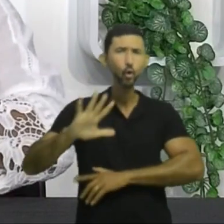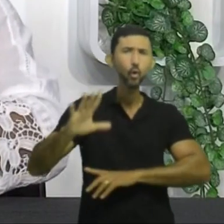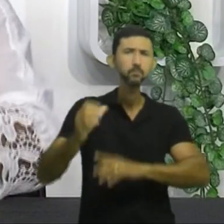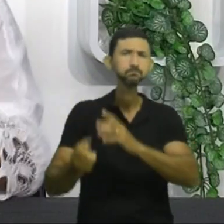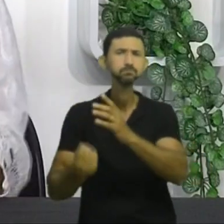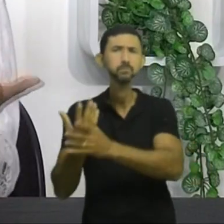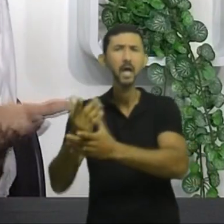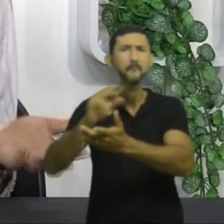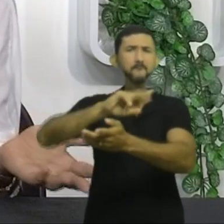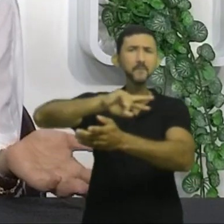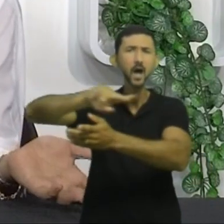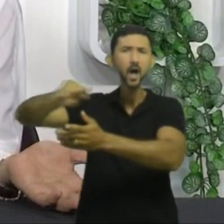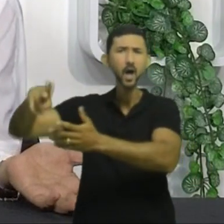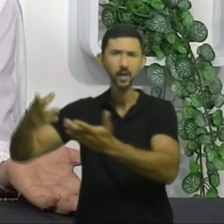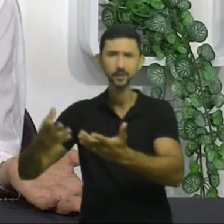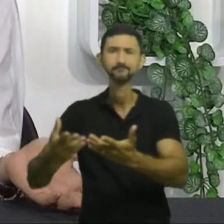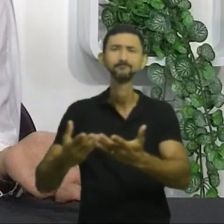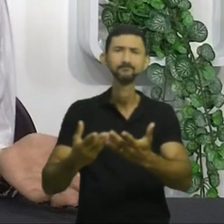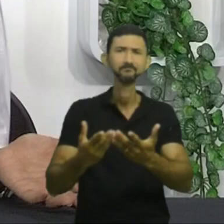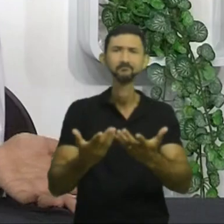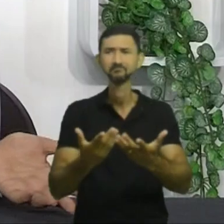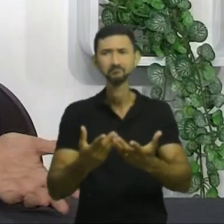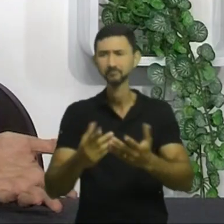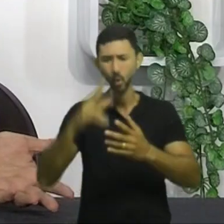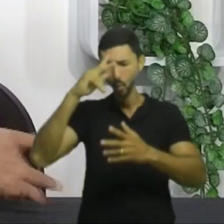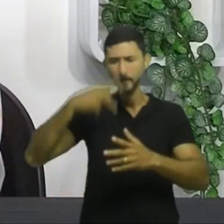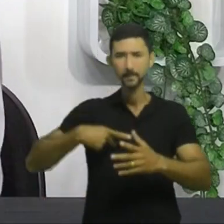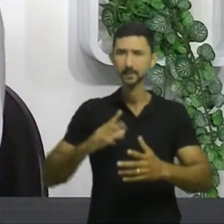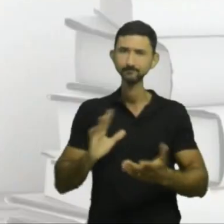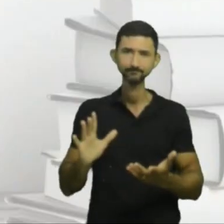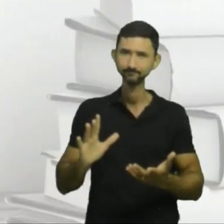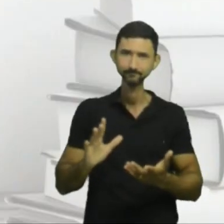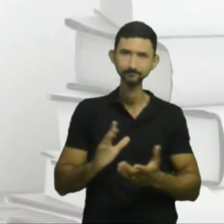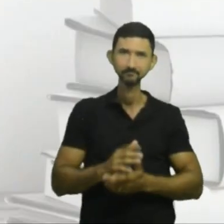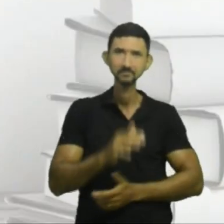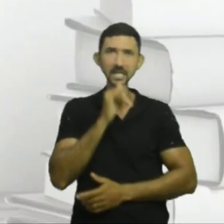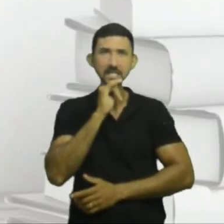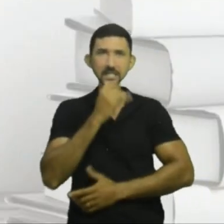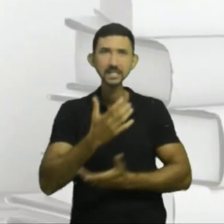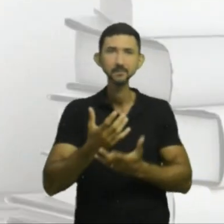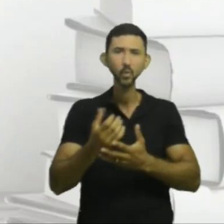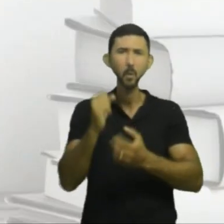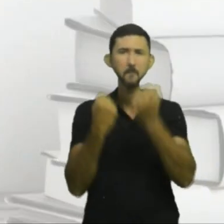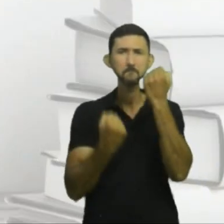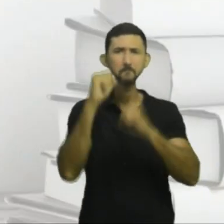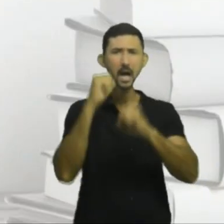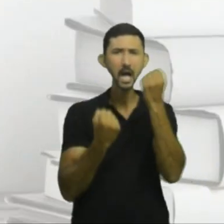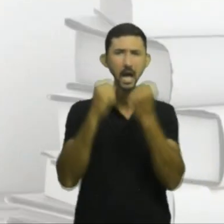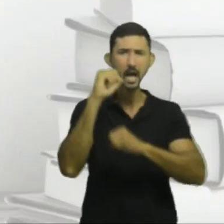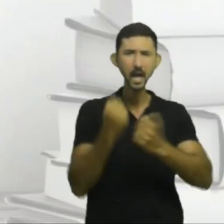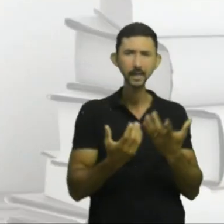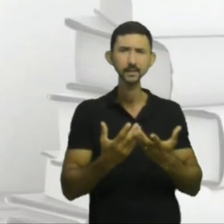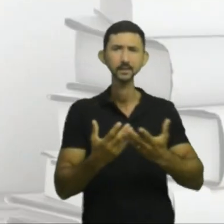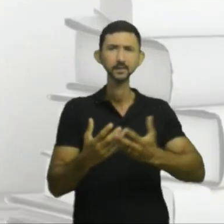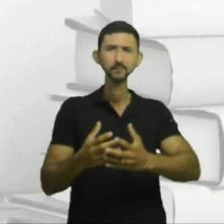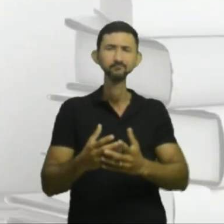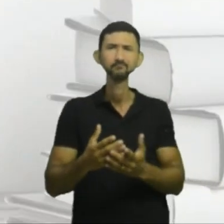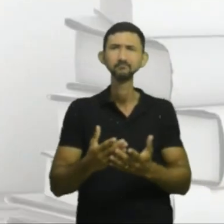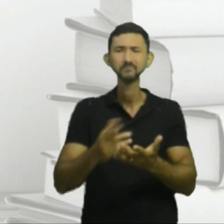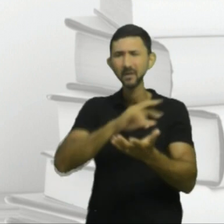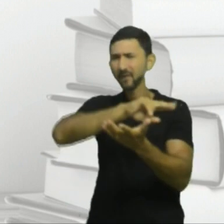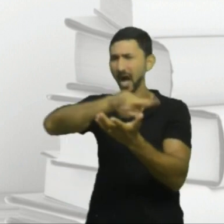produzidos por diversas realidades, não só humanas, né? Nós temos as máquinas, nós temos